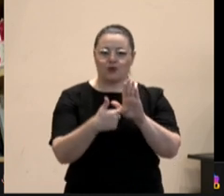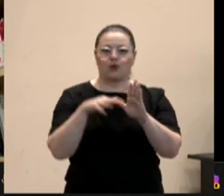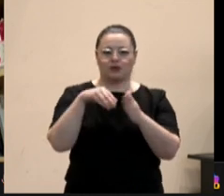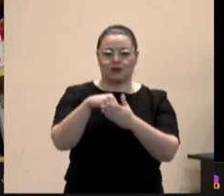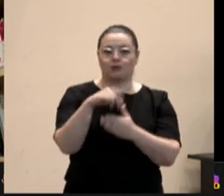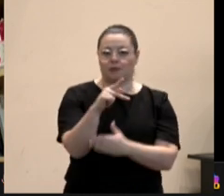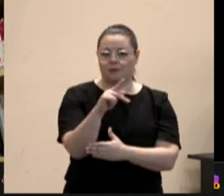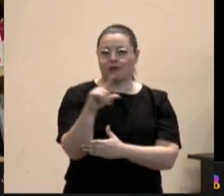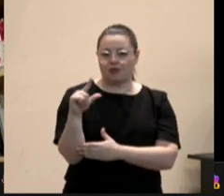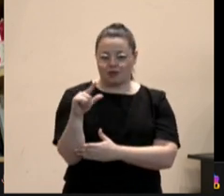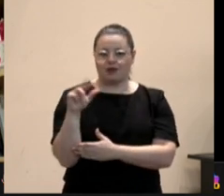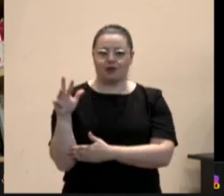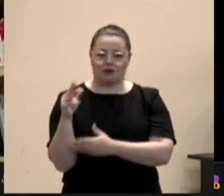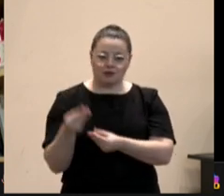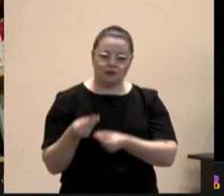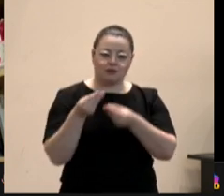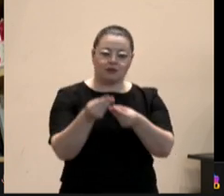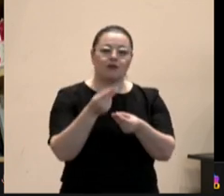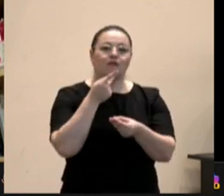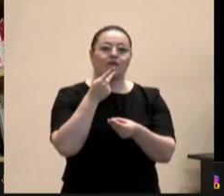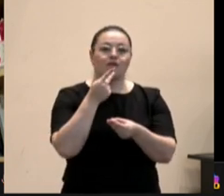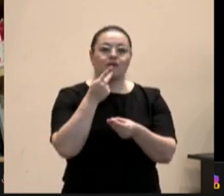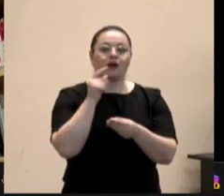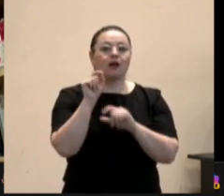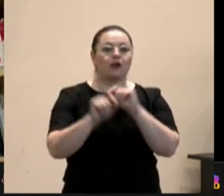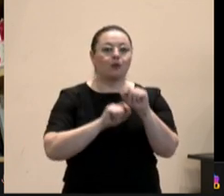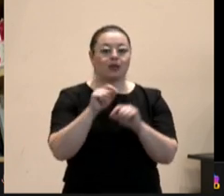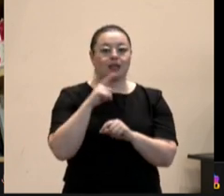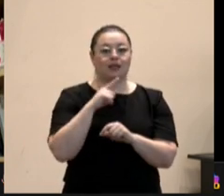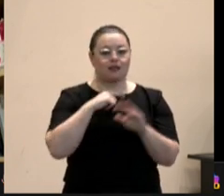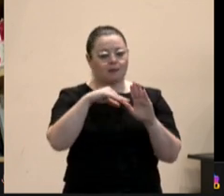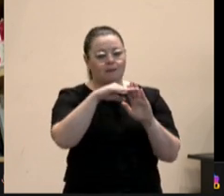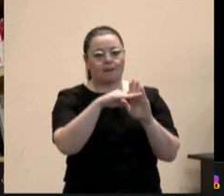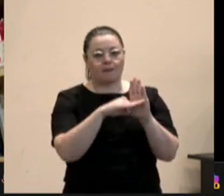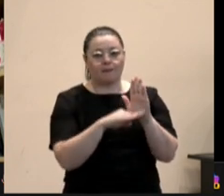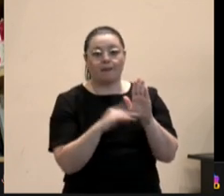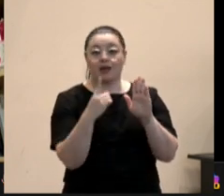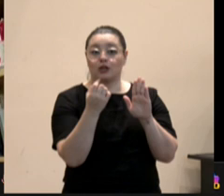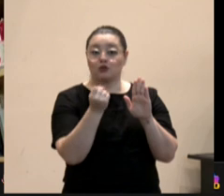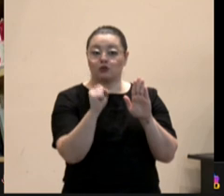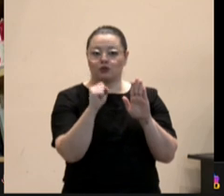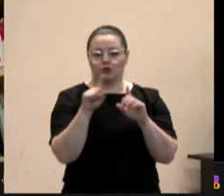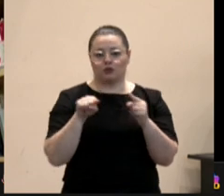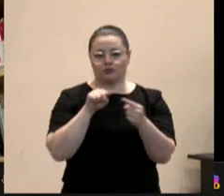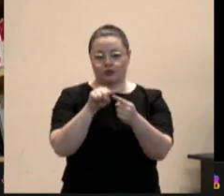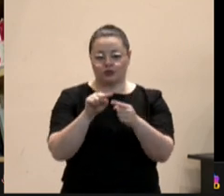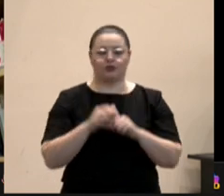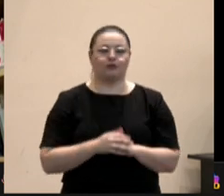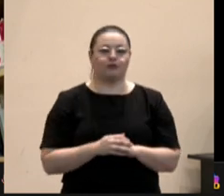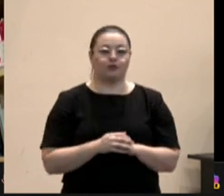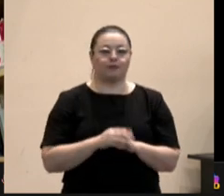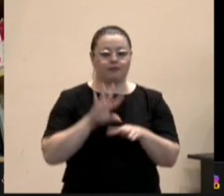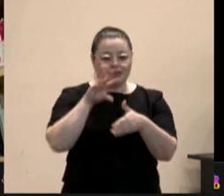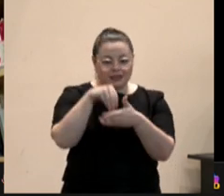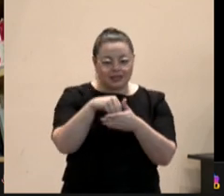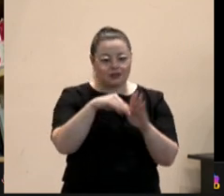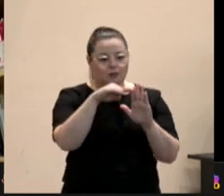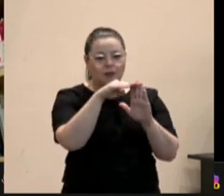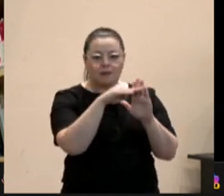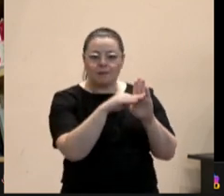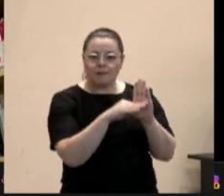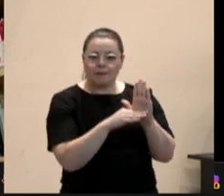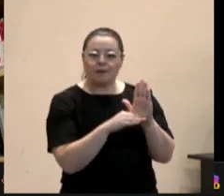está organizada em 18 objetivos, tá? Desses 18 objetivos, nós temos